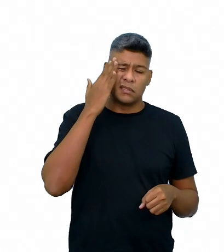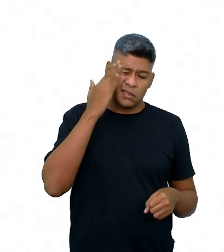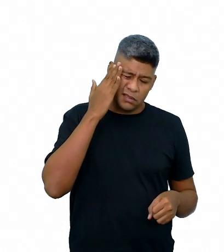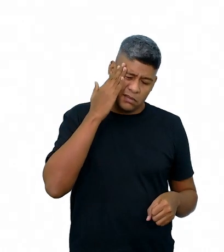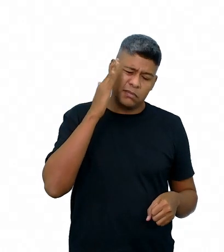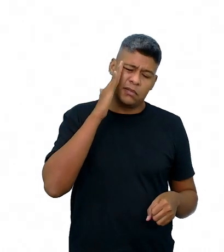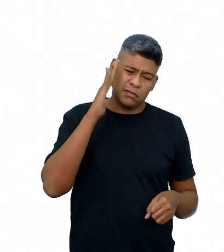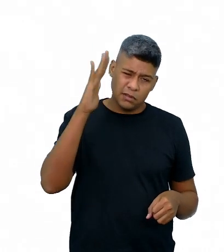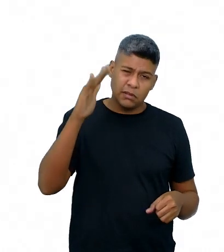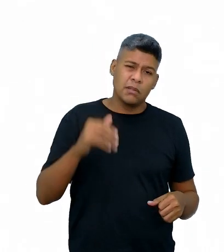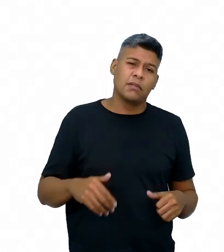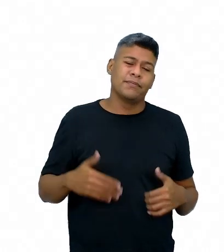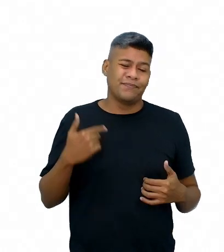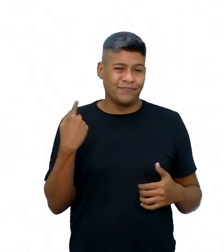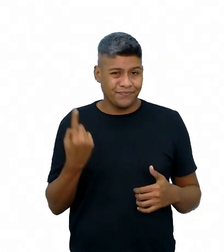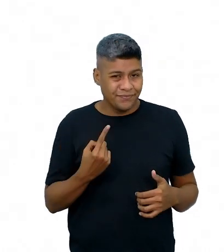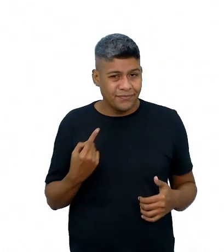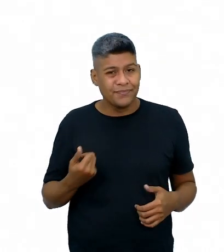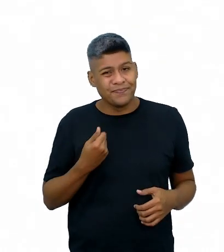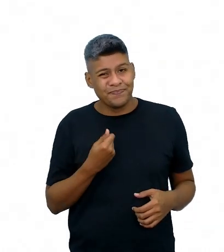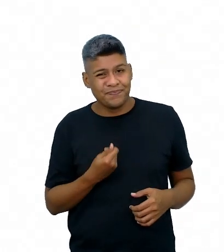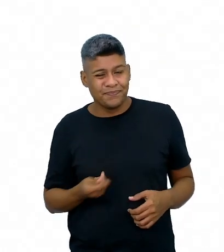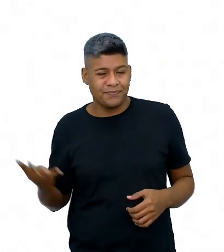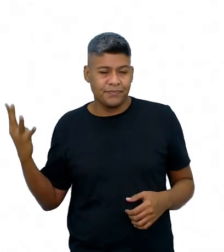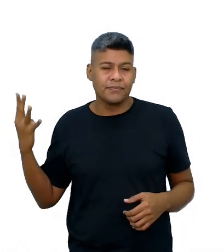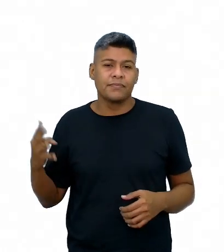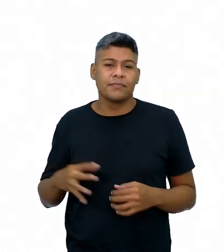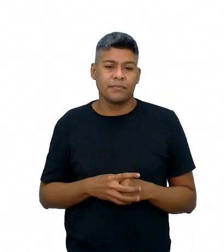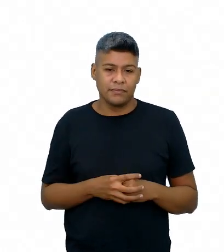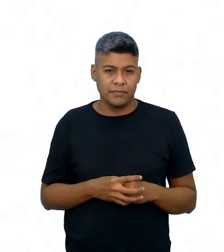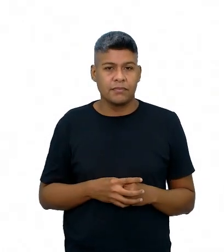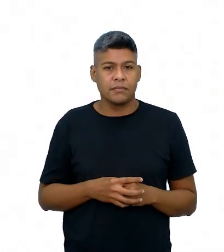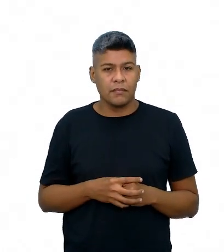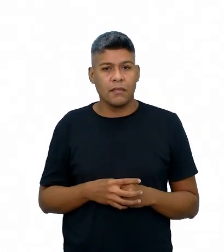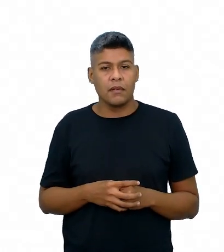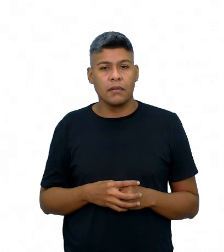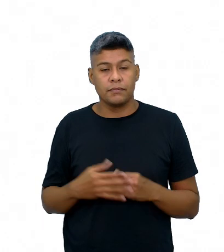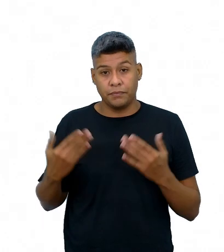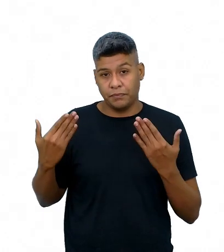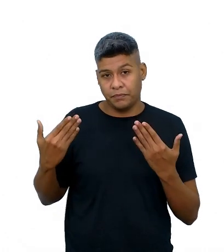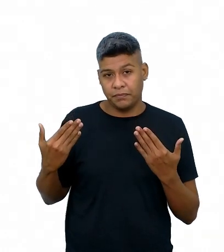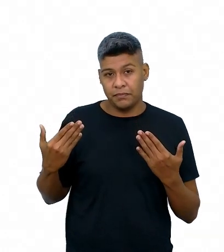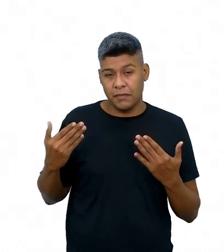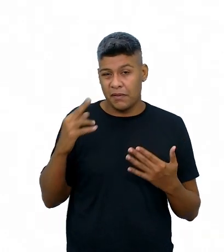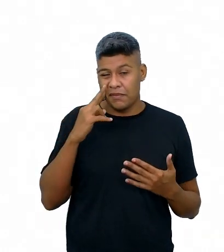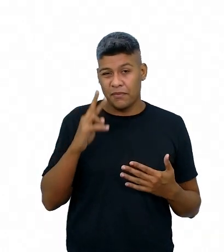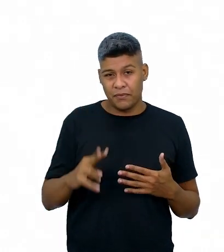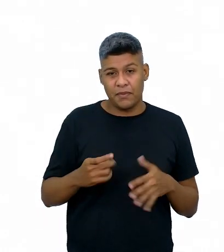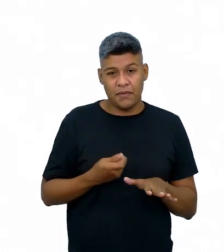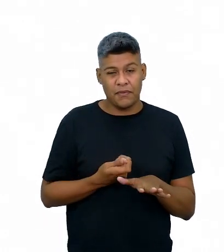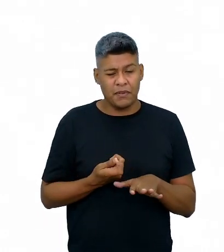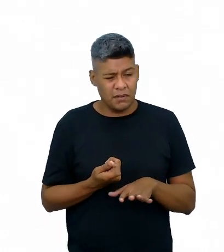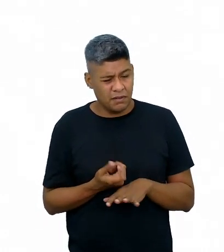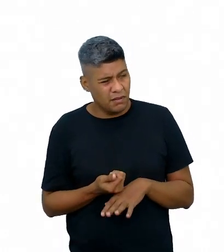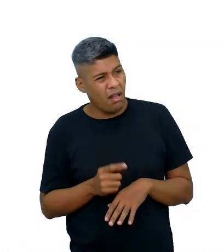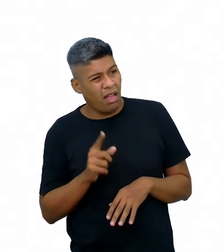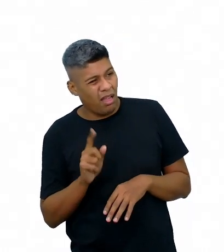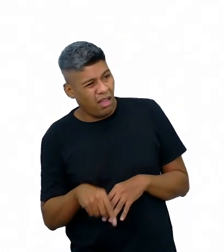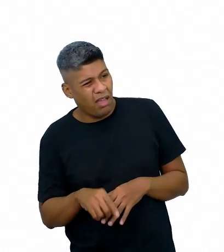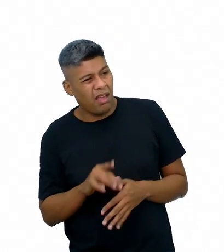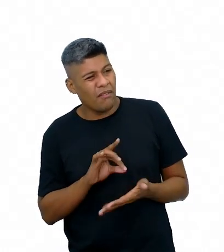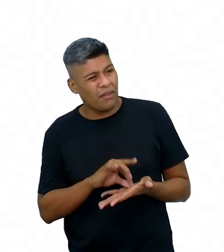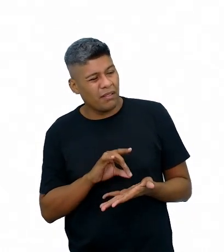né? Quantas vezes nós nos colocamos diante de uma fake news e falamos, será que isso é